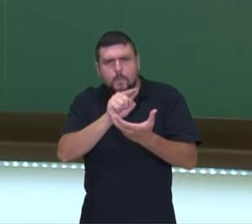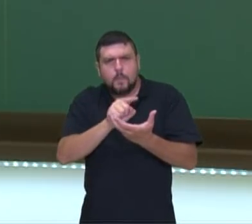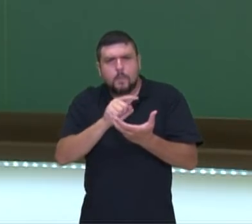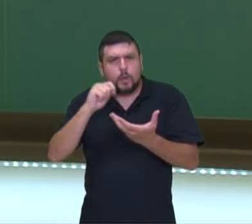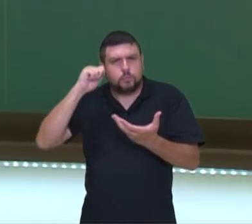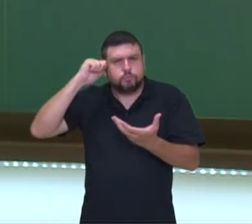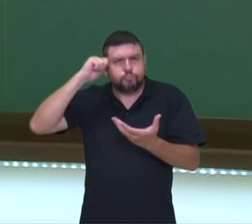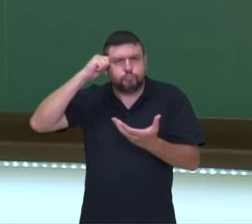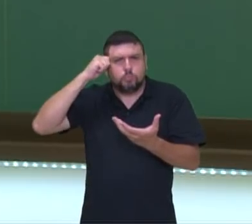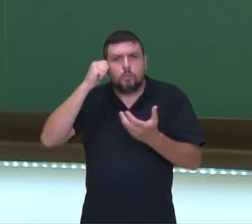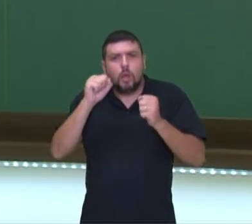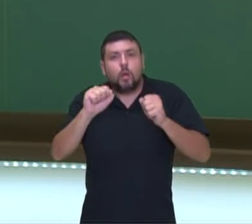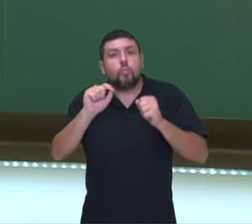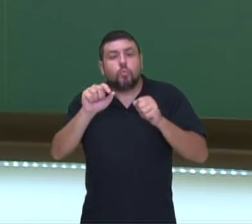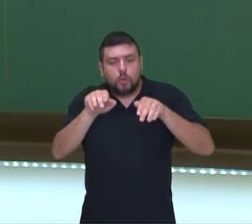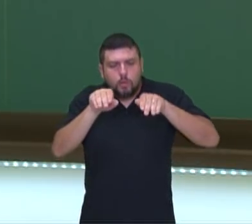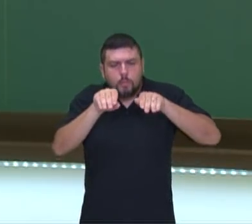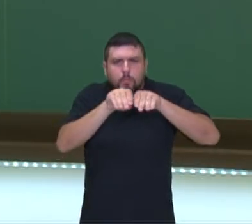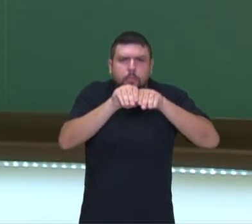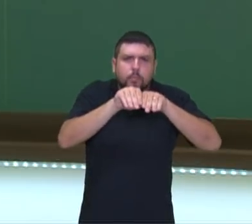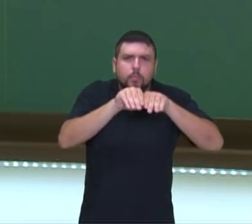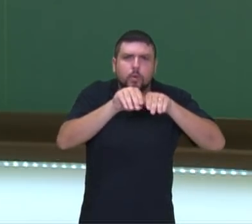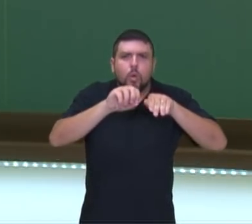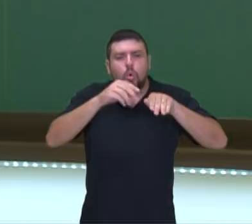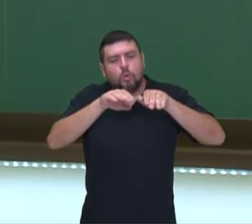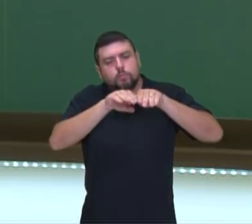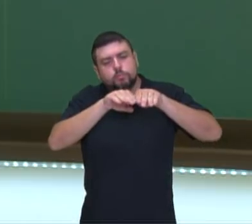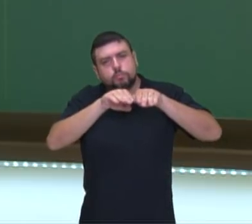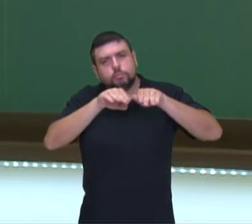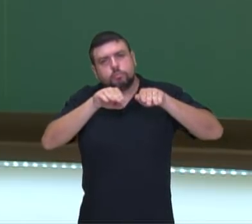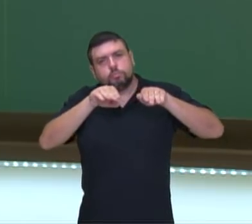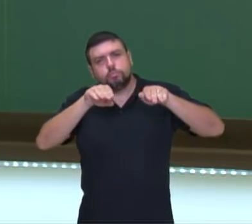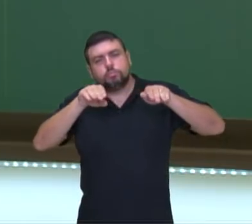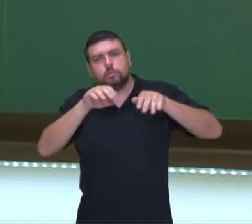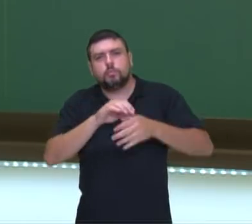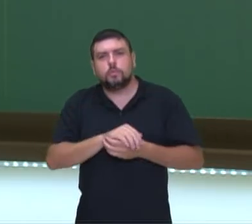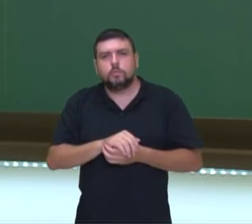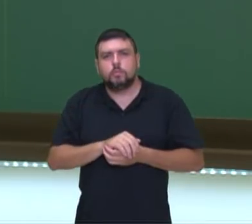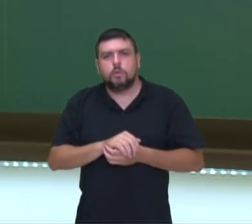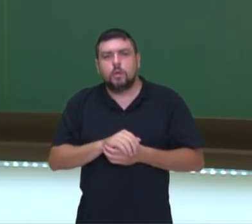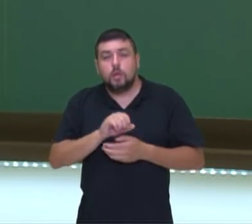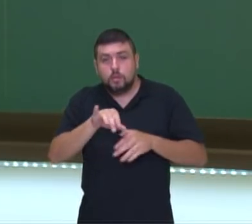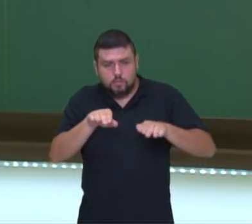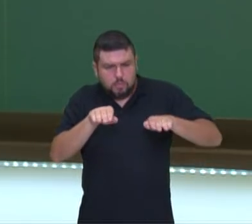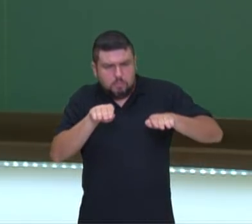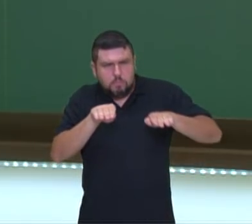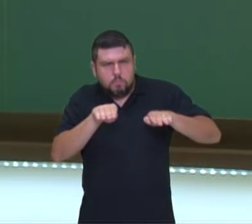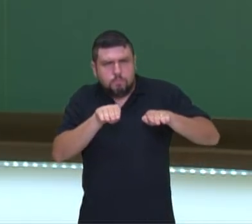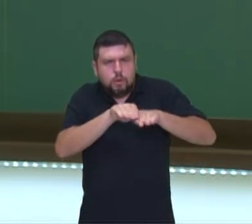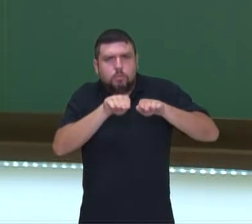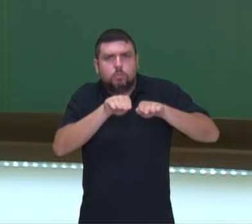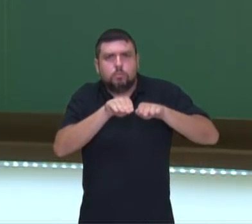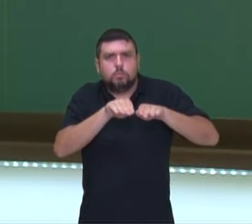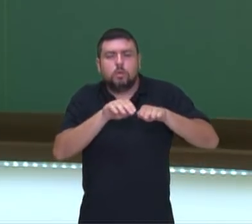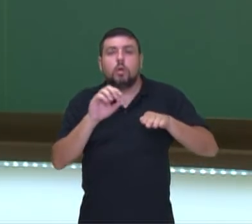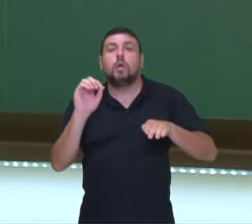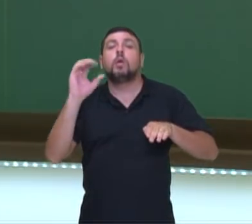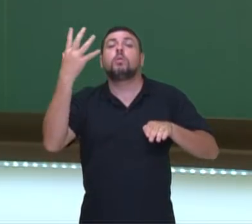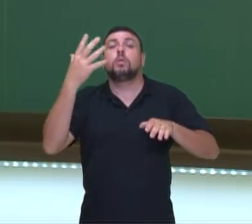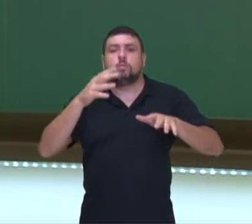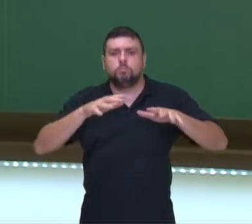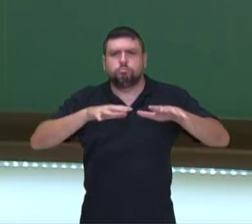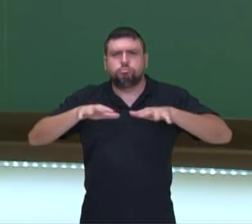chocar, se bater, se aproximar ou se afastar. Desse choque, dessa batida, tremor de terra,